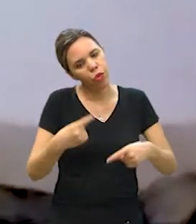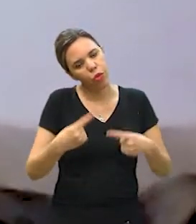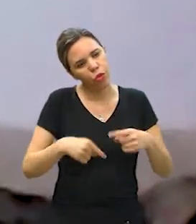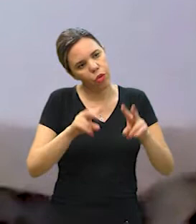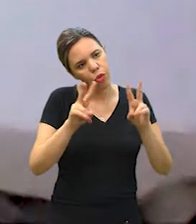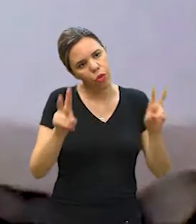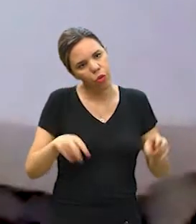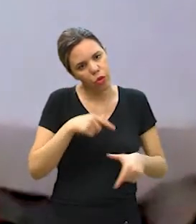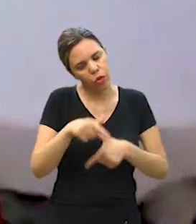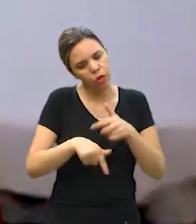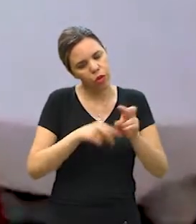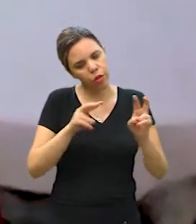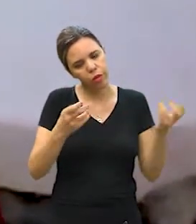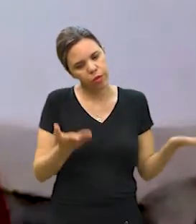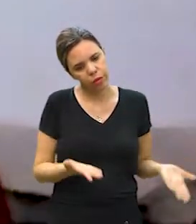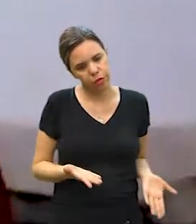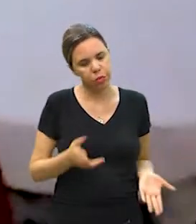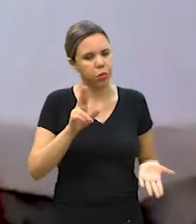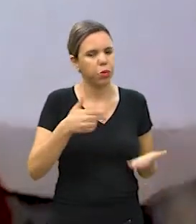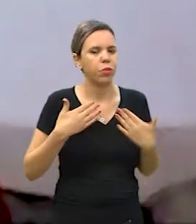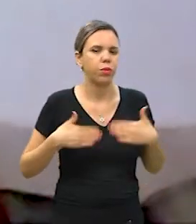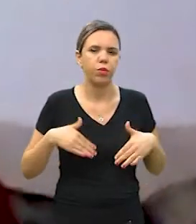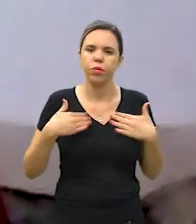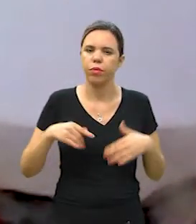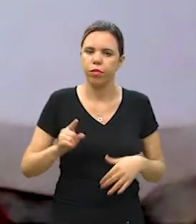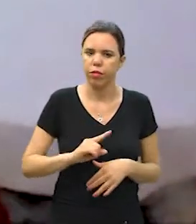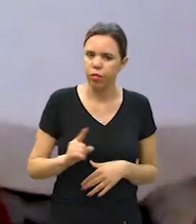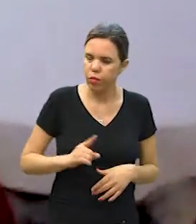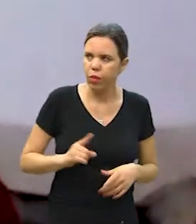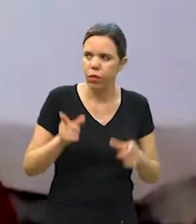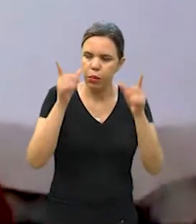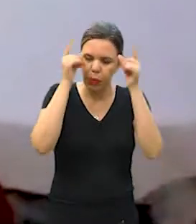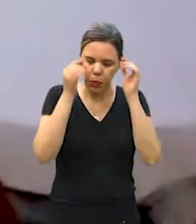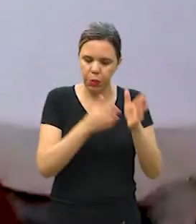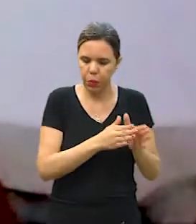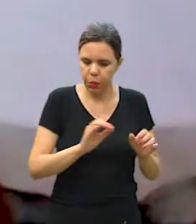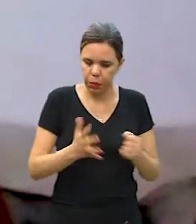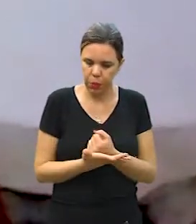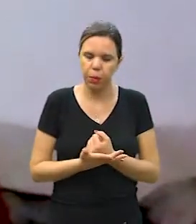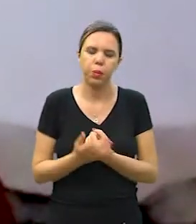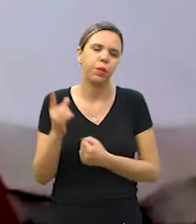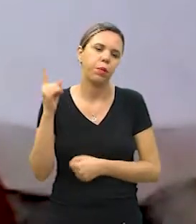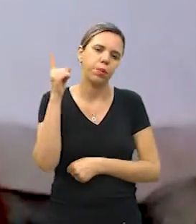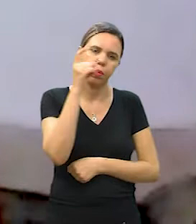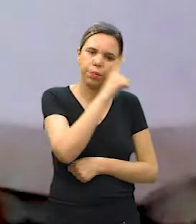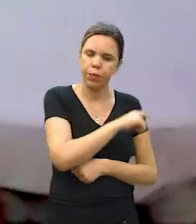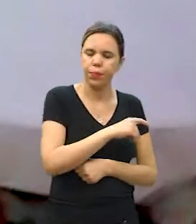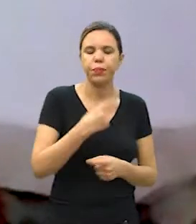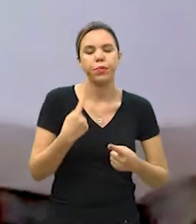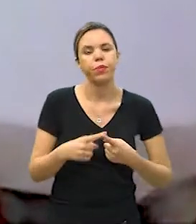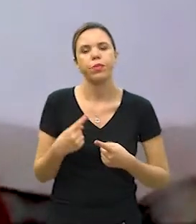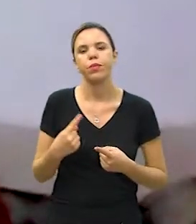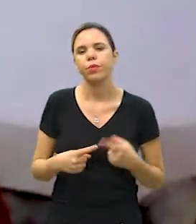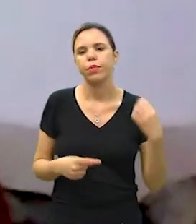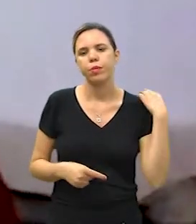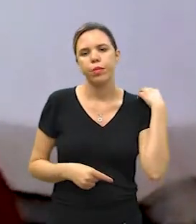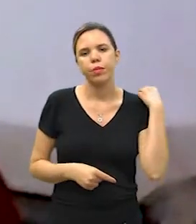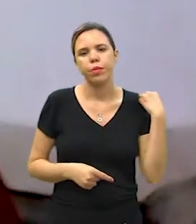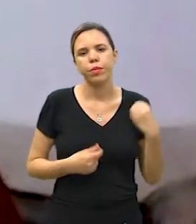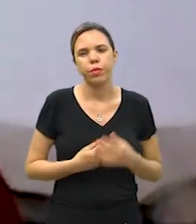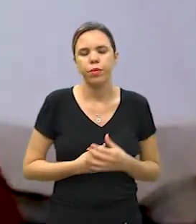discutir esse tema, vou trabalhar sobre isso. Então, a gente nunca descansa. E durante a pandemia, isso foi muito difícil, né?